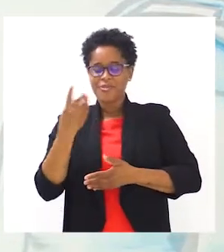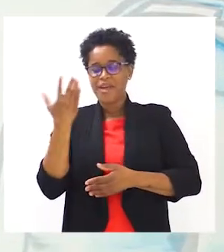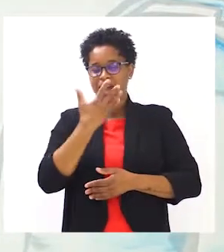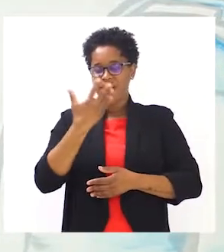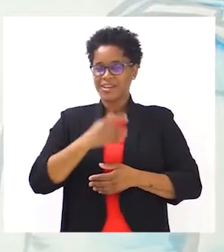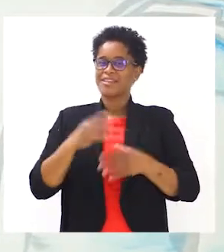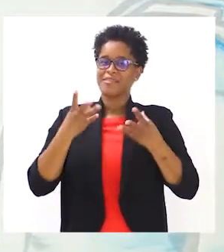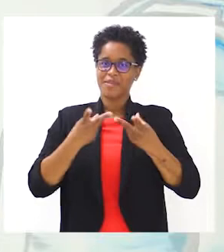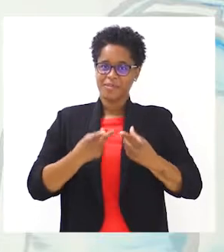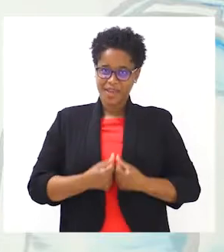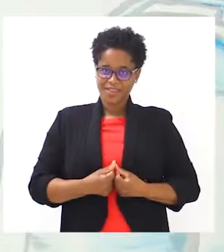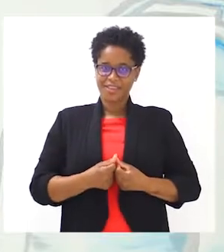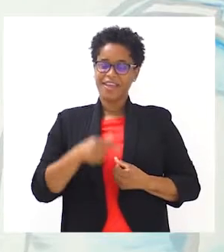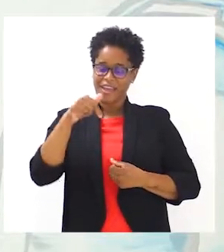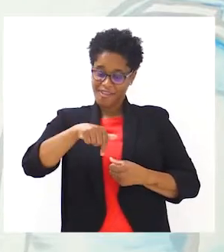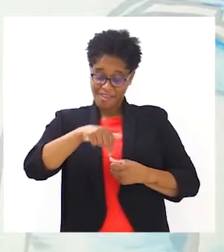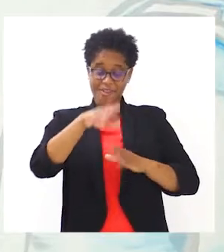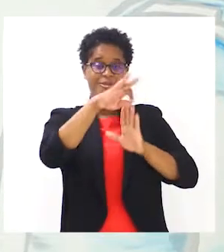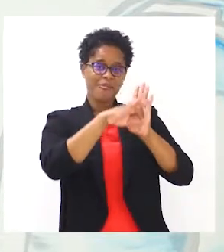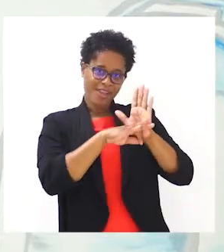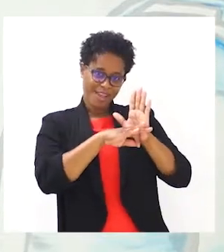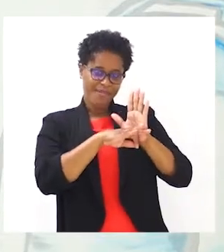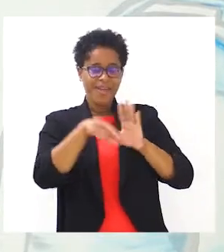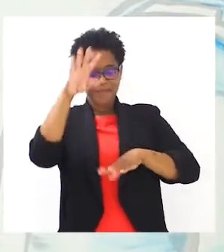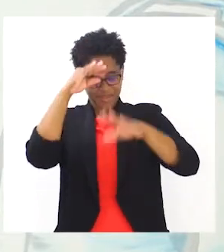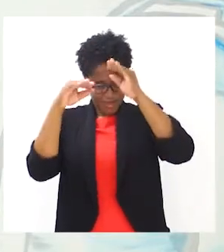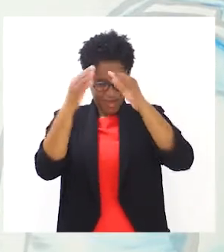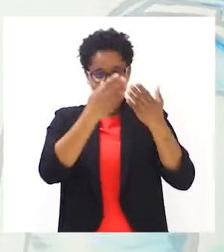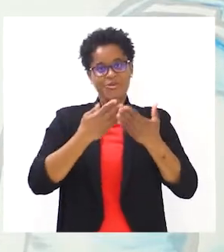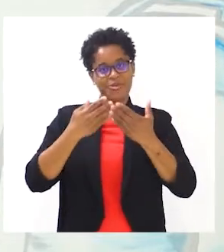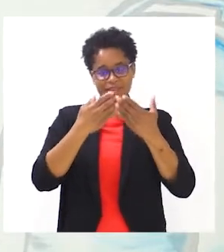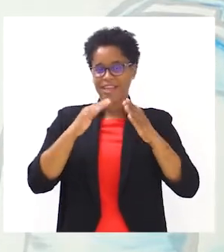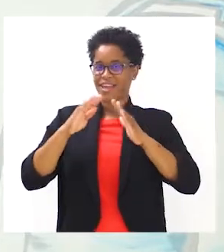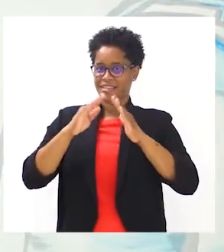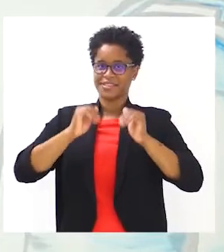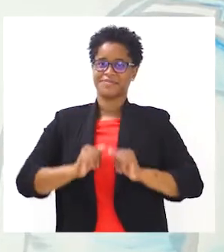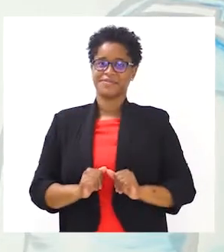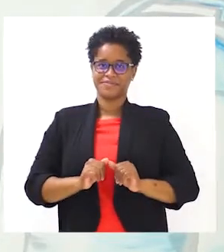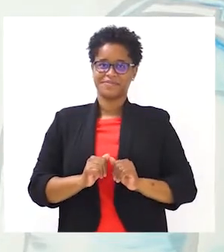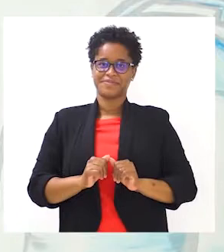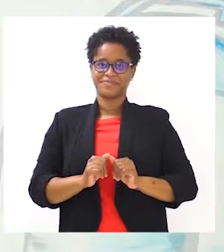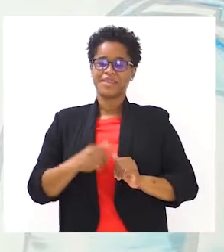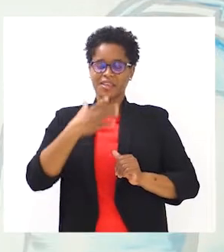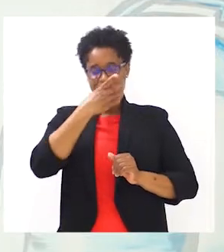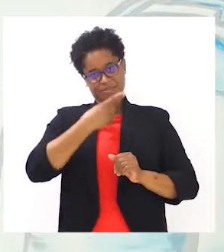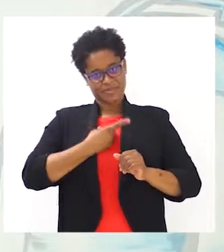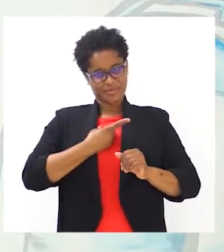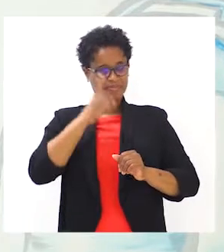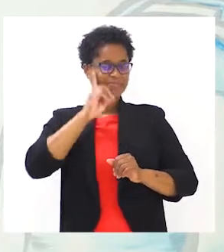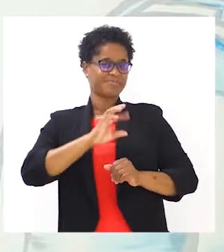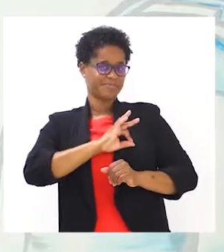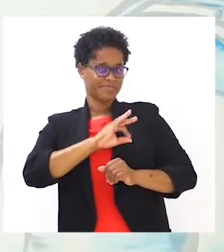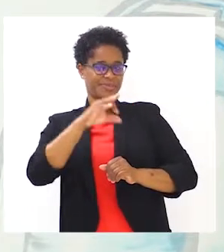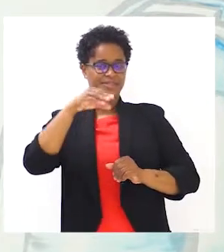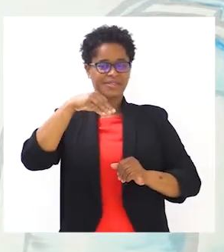aula de matemática aqui no programa Aprender e Estudar em Casa. Sou a professora